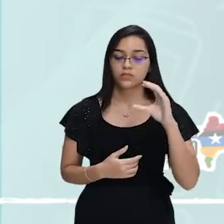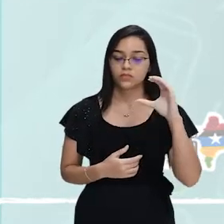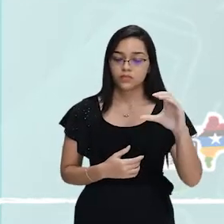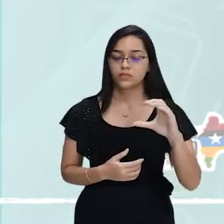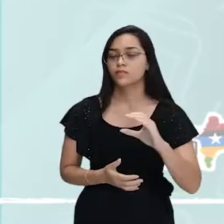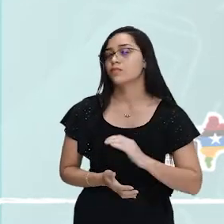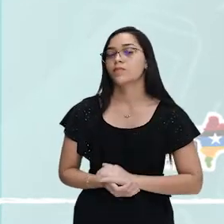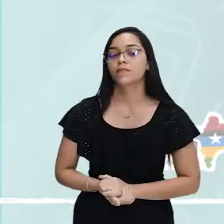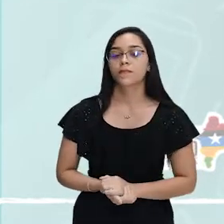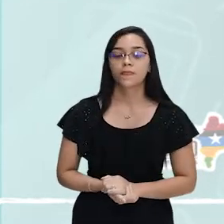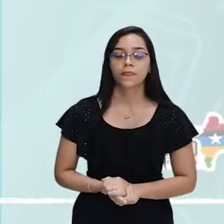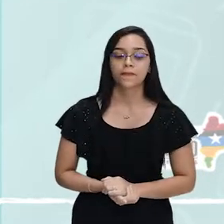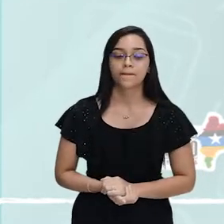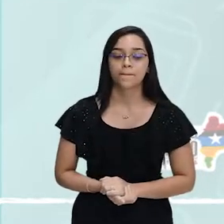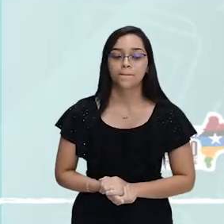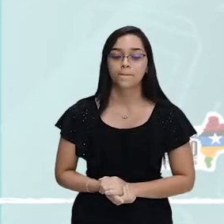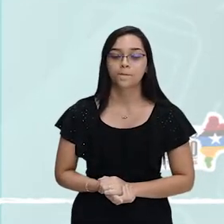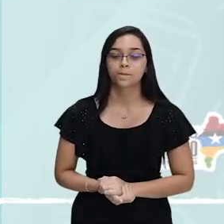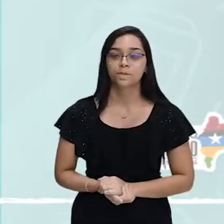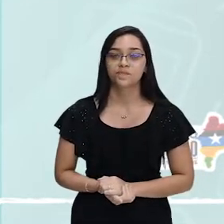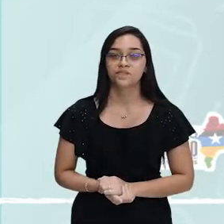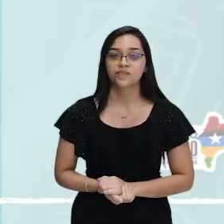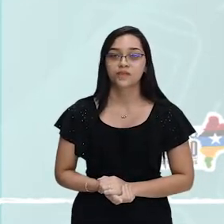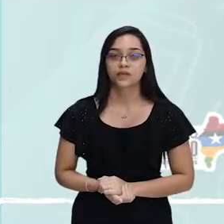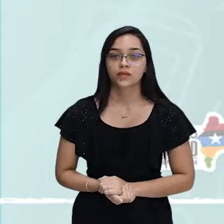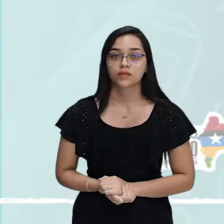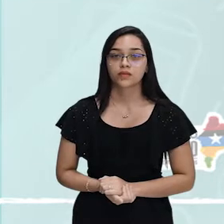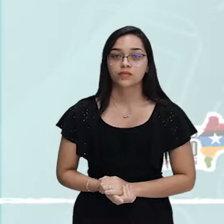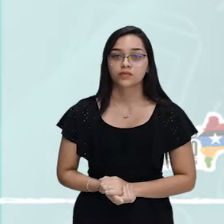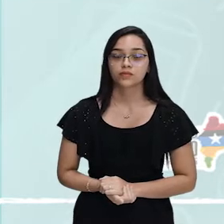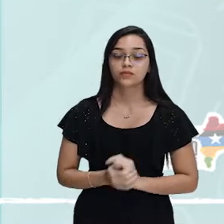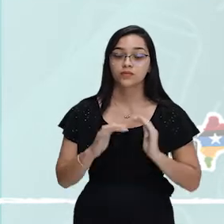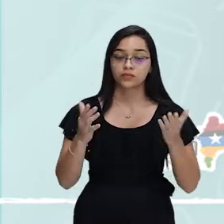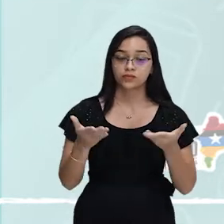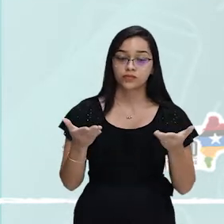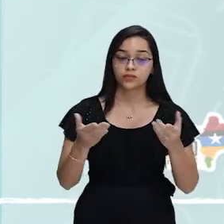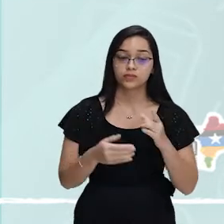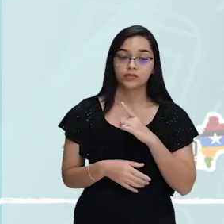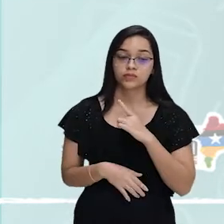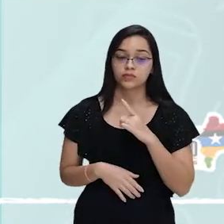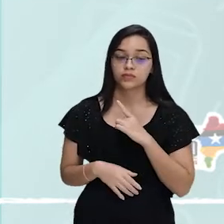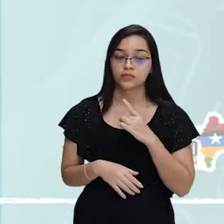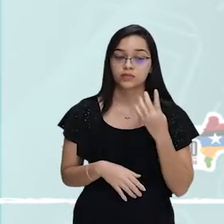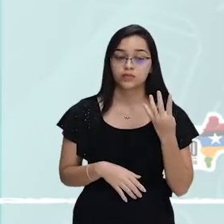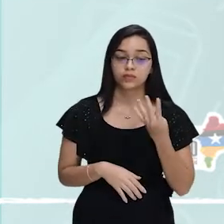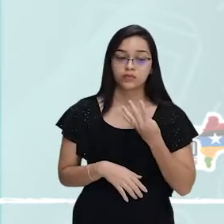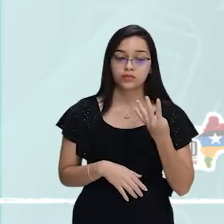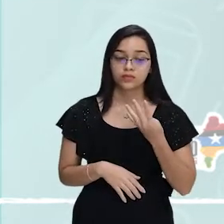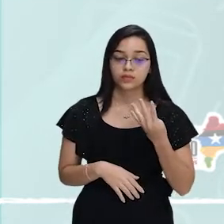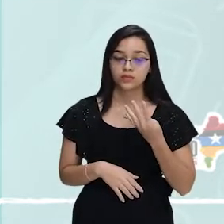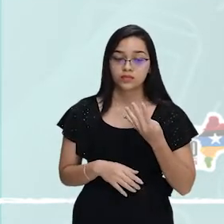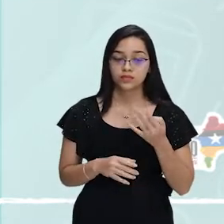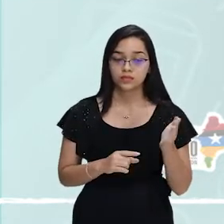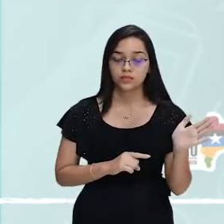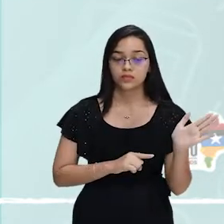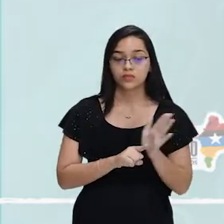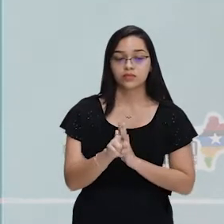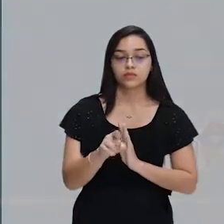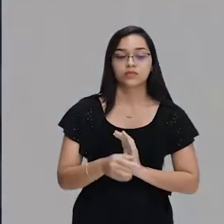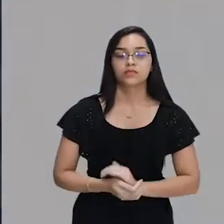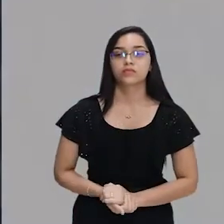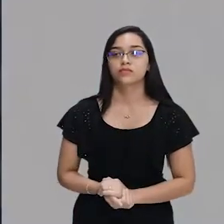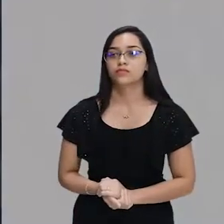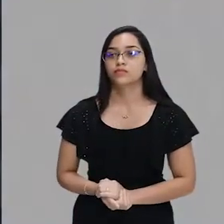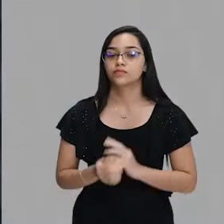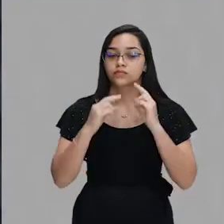Resposta à letra C. Okay? Vamos aqui para a quarta questão. De